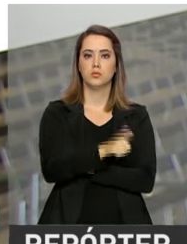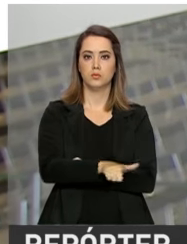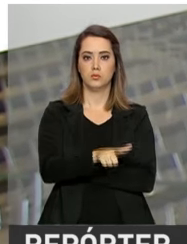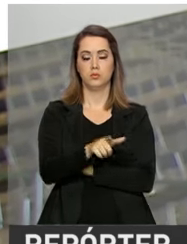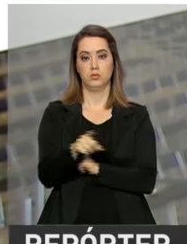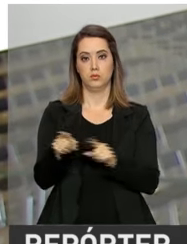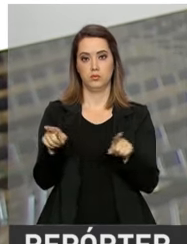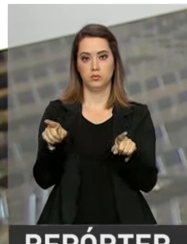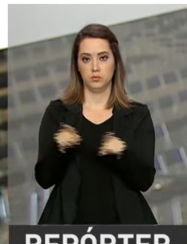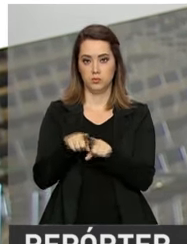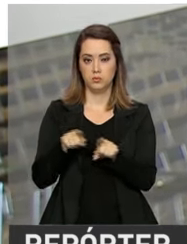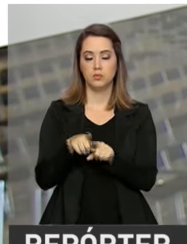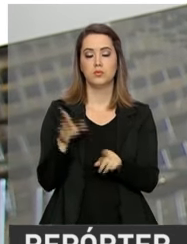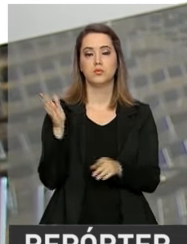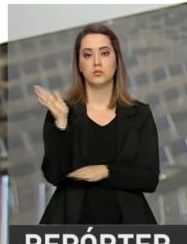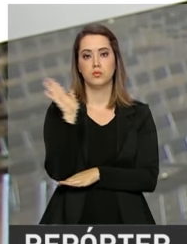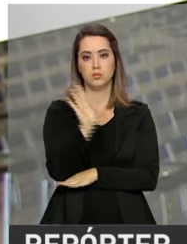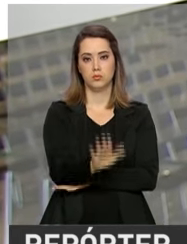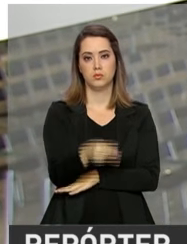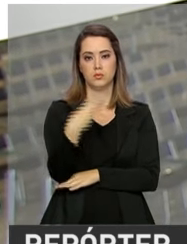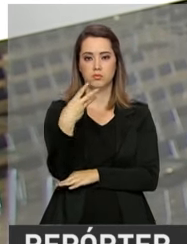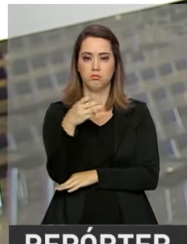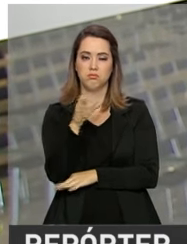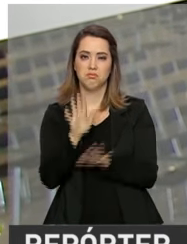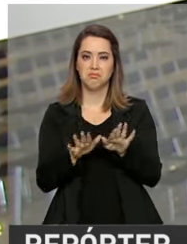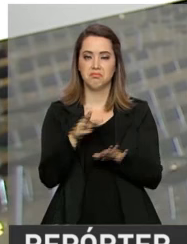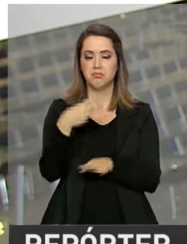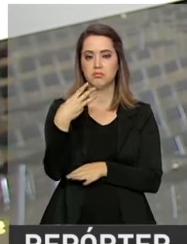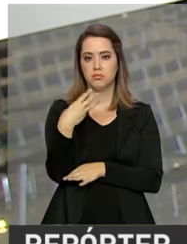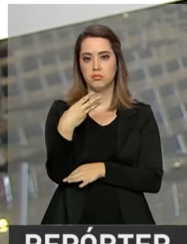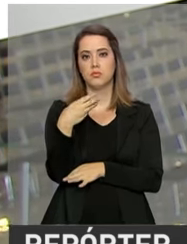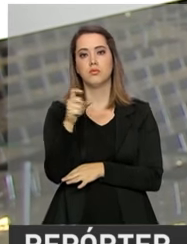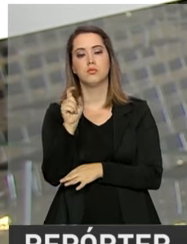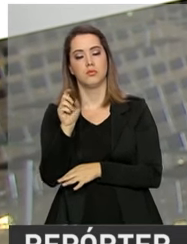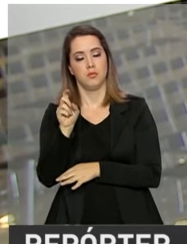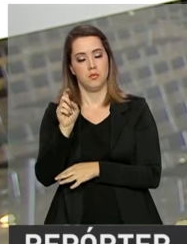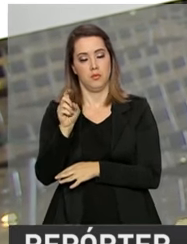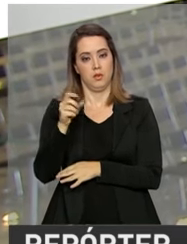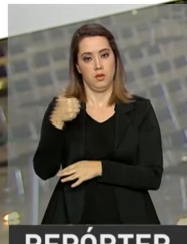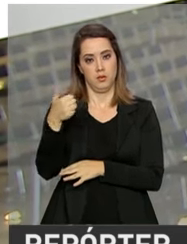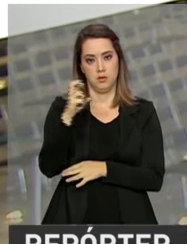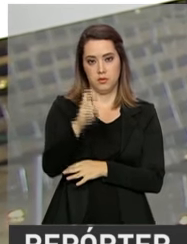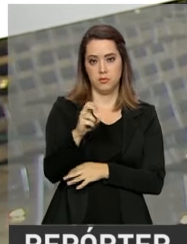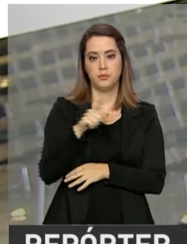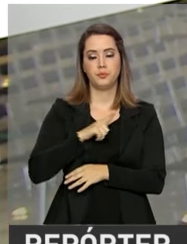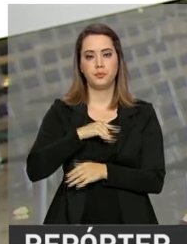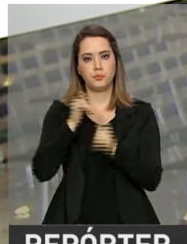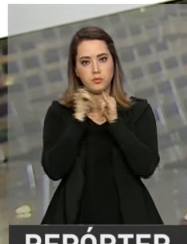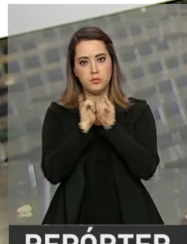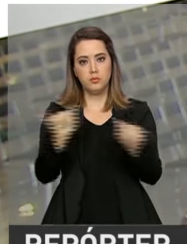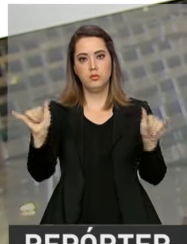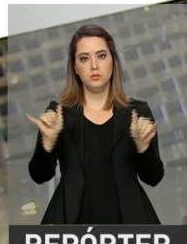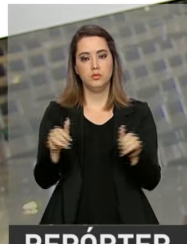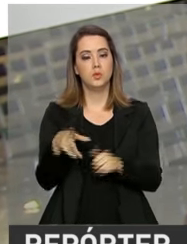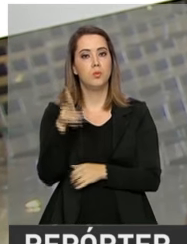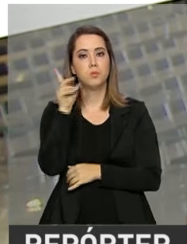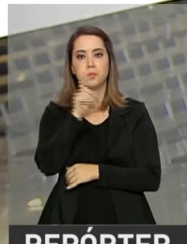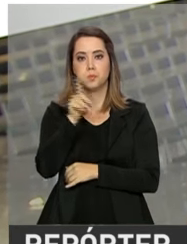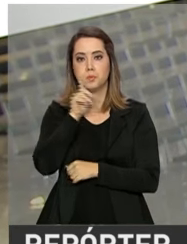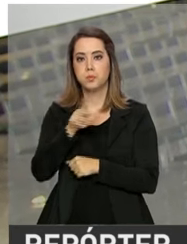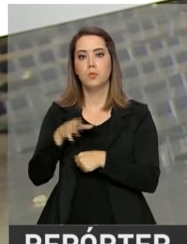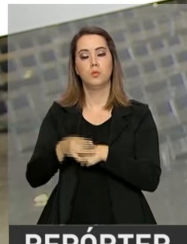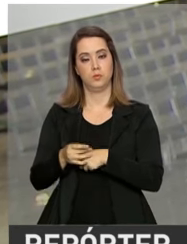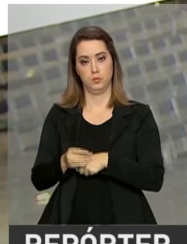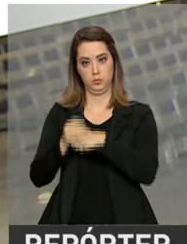e durante a tarde as que três e 15 ele participa da cerimônia de anúncio na abertura do mercado dos estados unidos para a